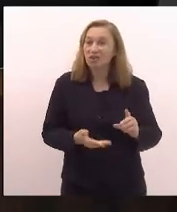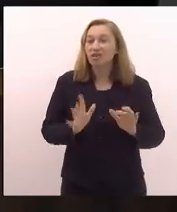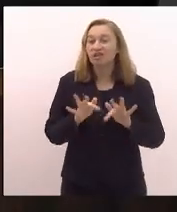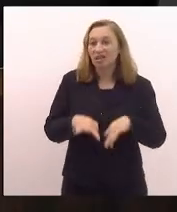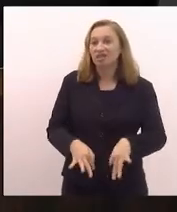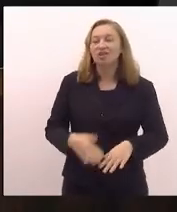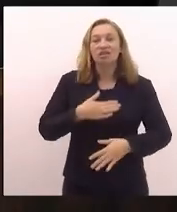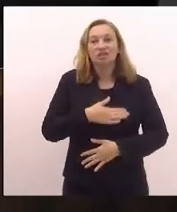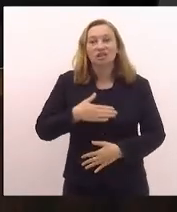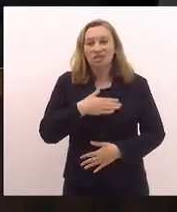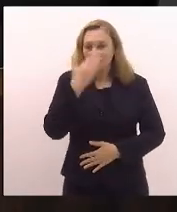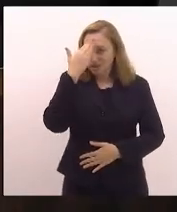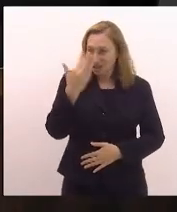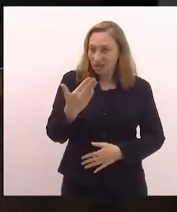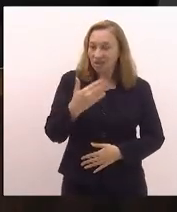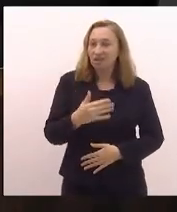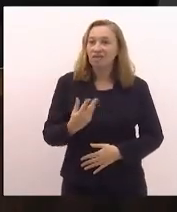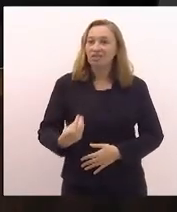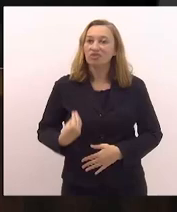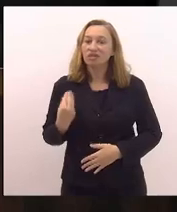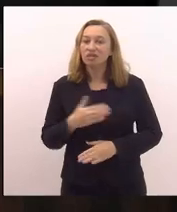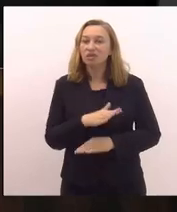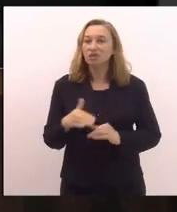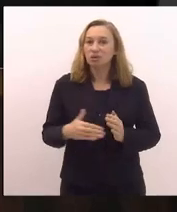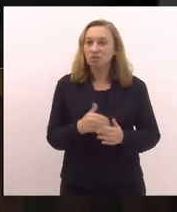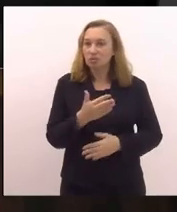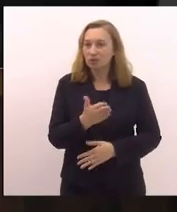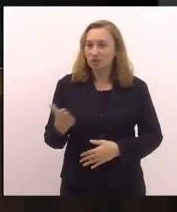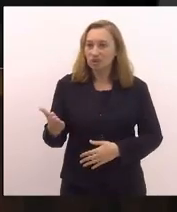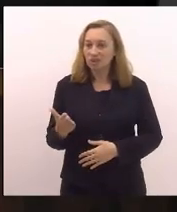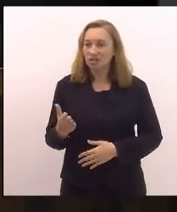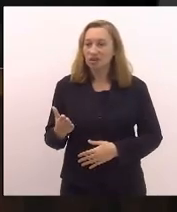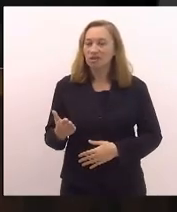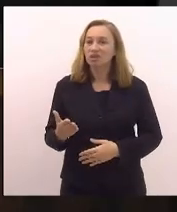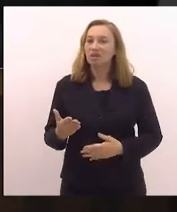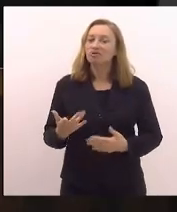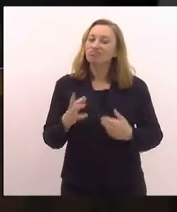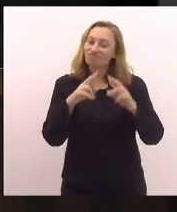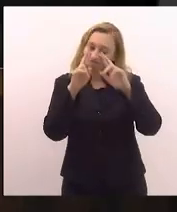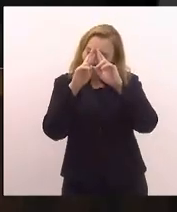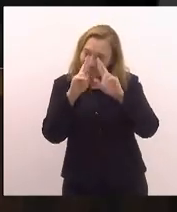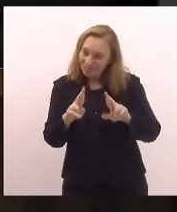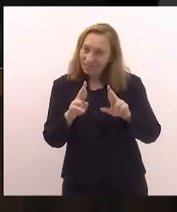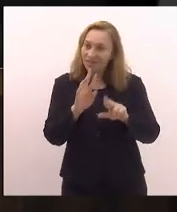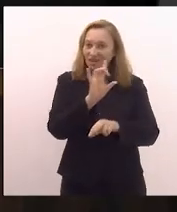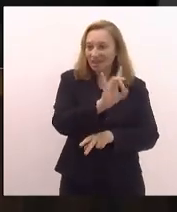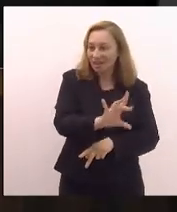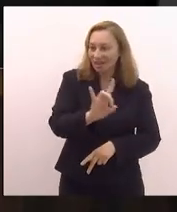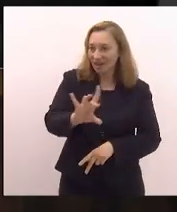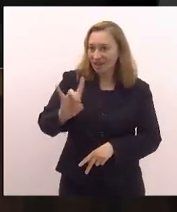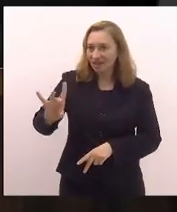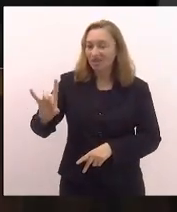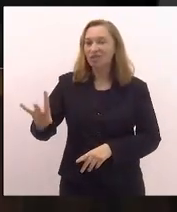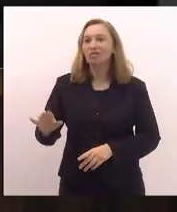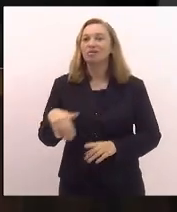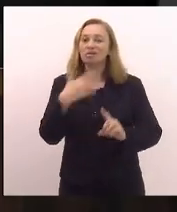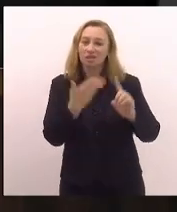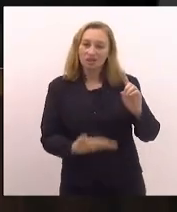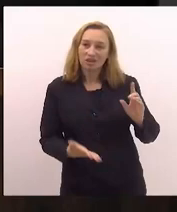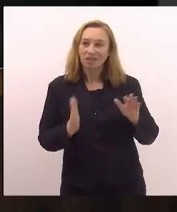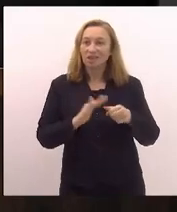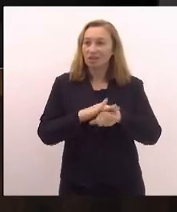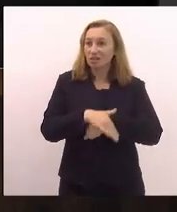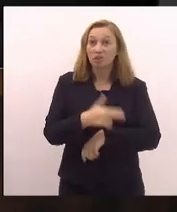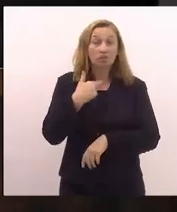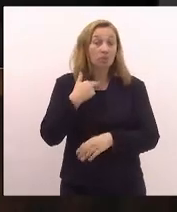Finalizando, gostaria de agradecer a presença de todos e reiterar o nosso respeito a cada homenageada dessa noite. Também